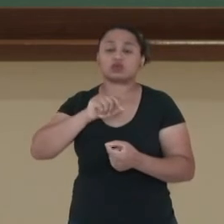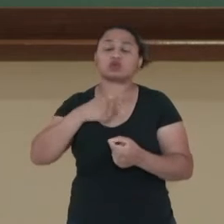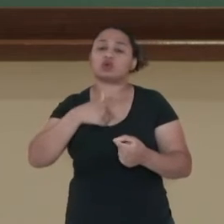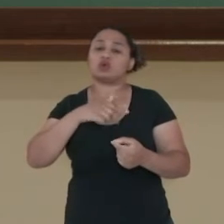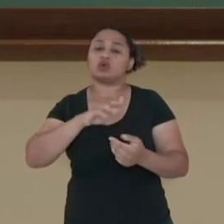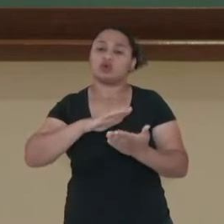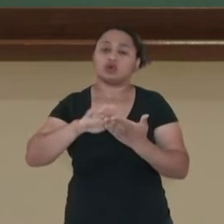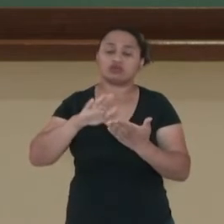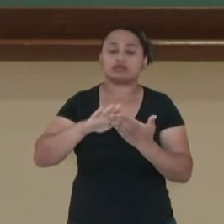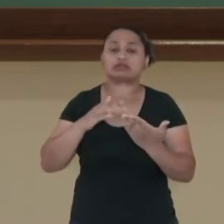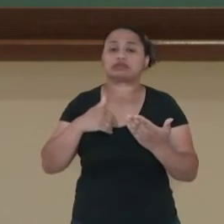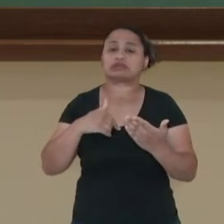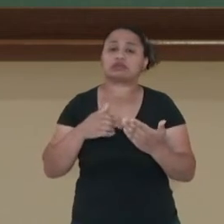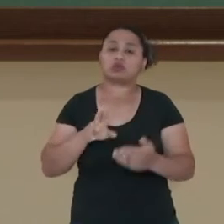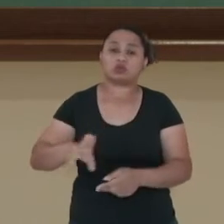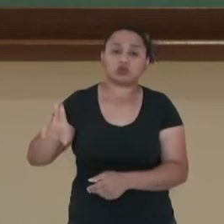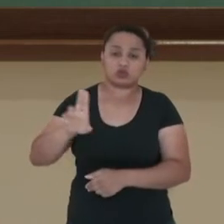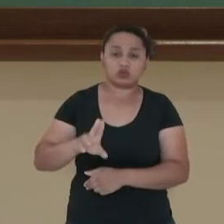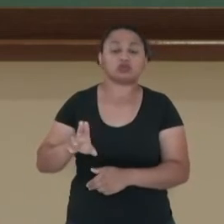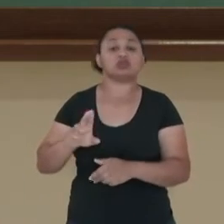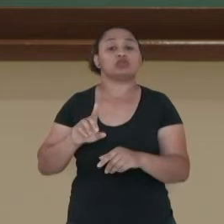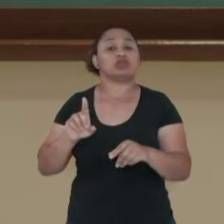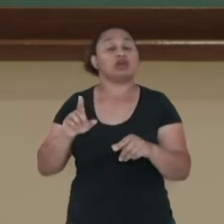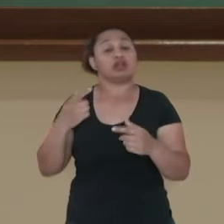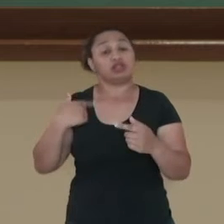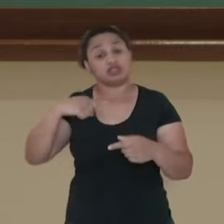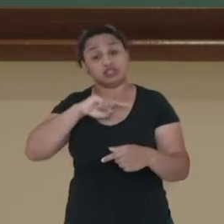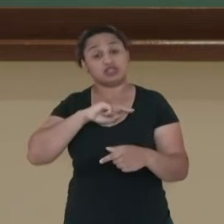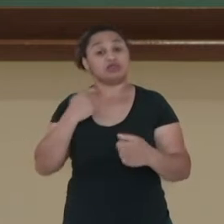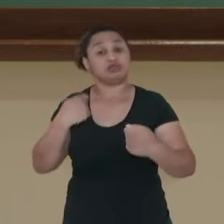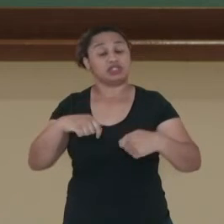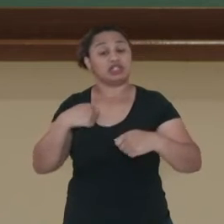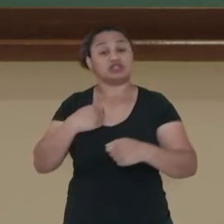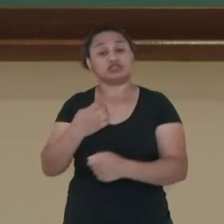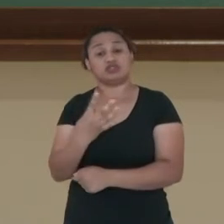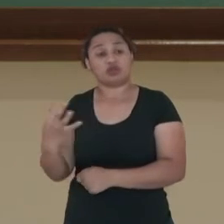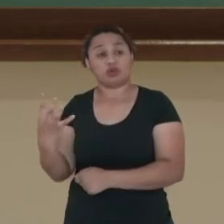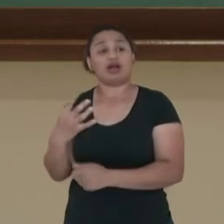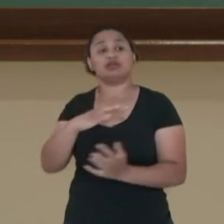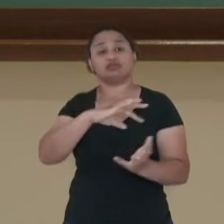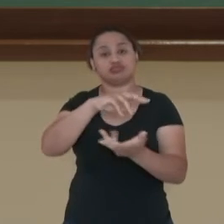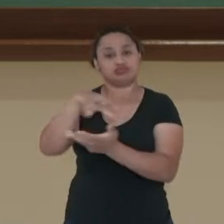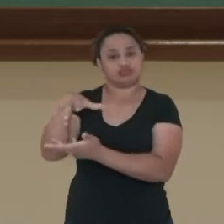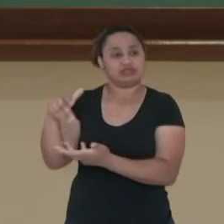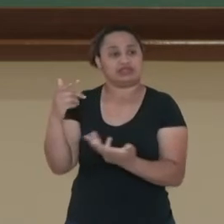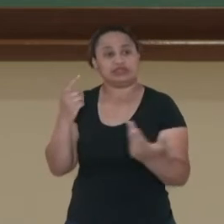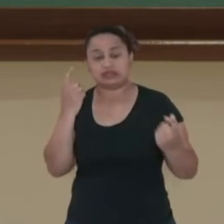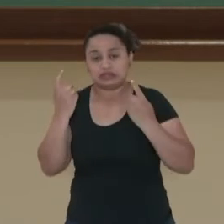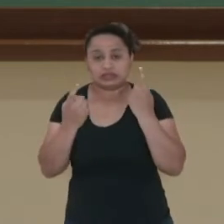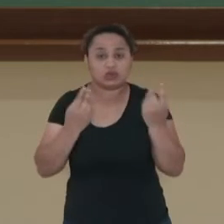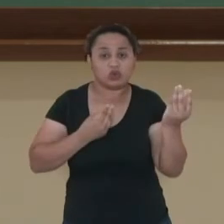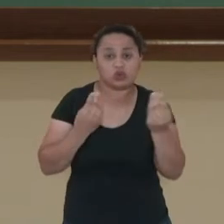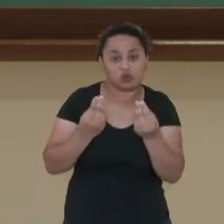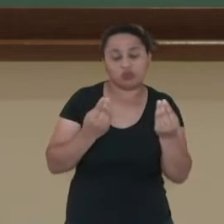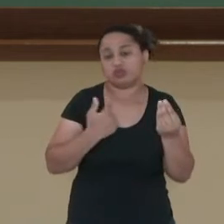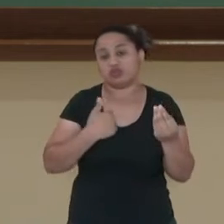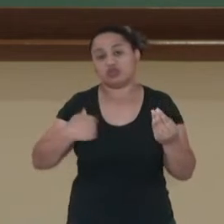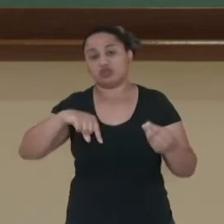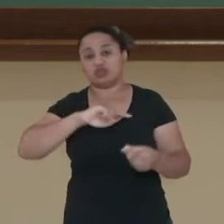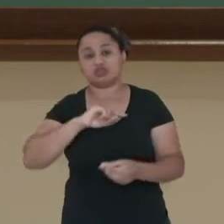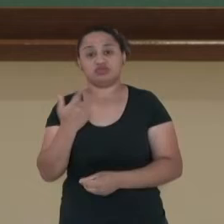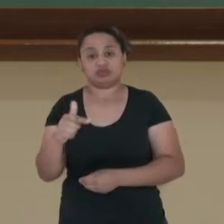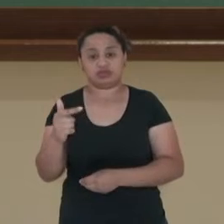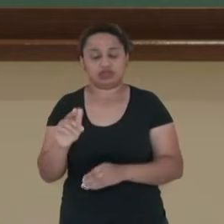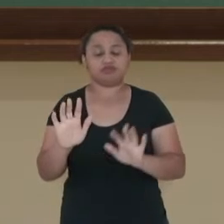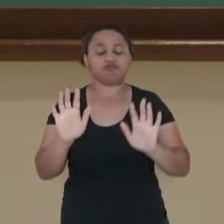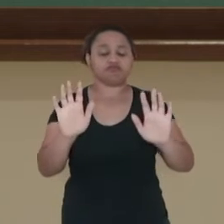também aumentando, a gente vai precisar chegar a 4 planetas Terra. Isso aí é extremamente preocupante. Agora, como que a gente pode reduzir? Agora